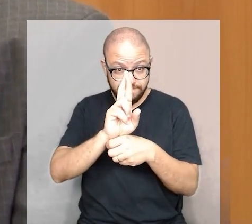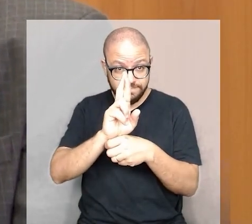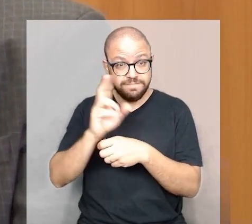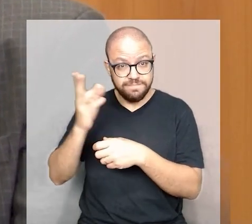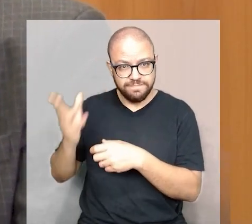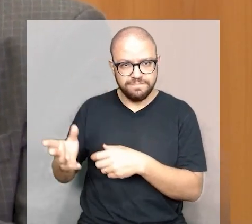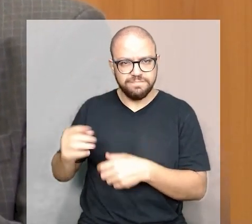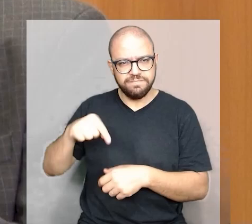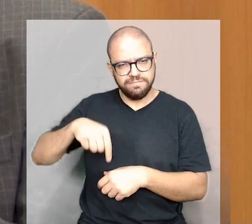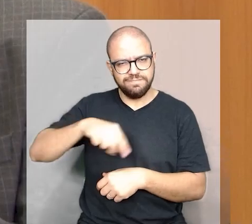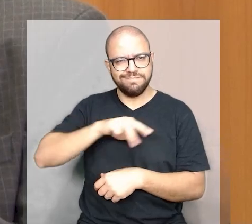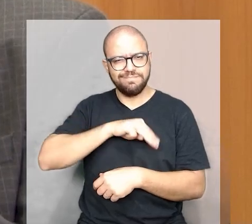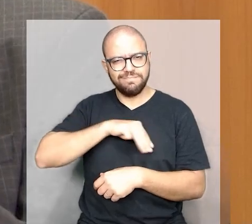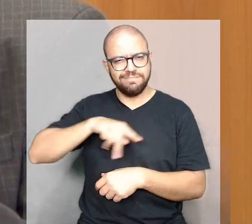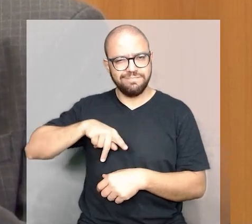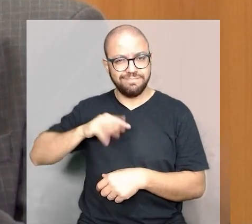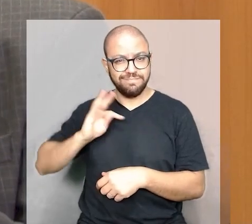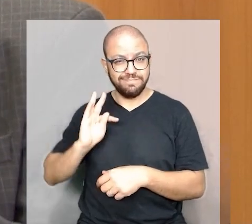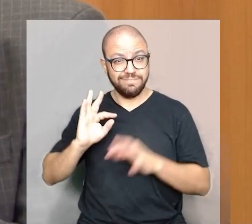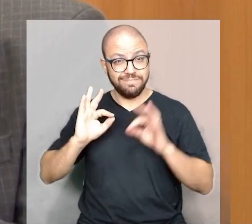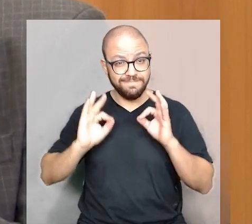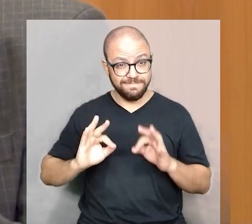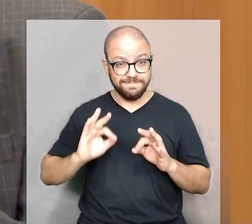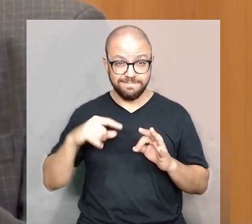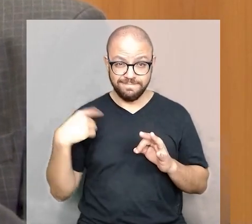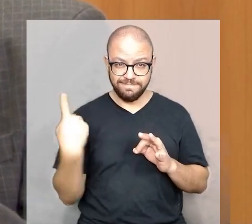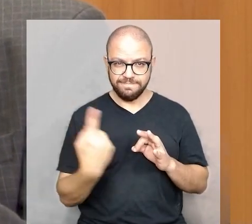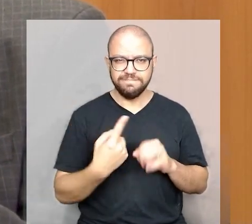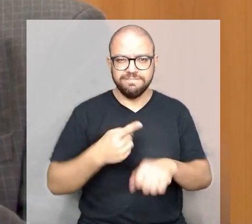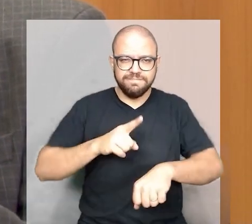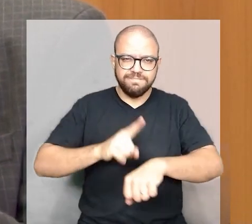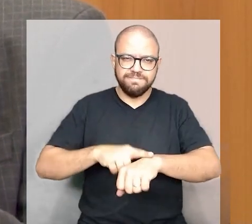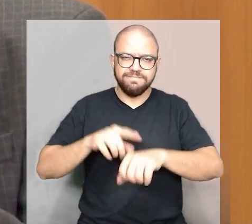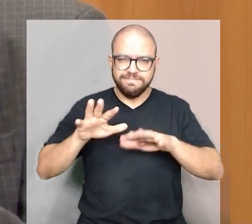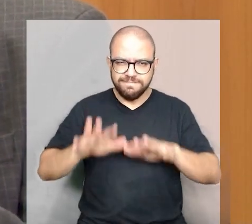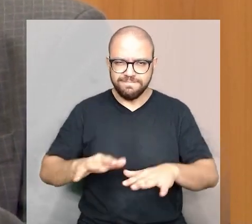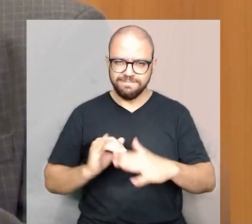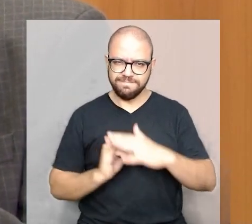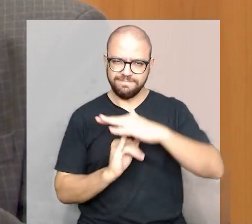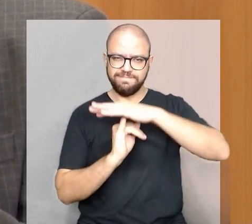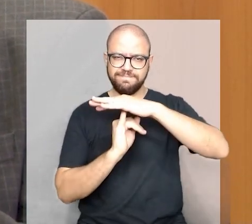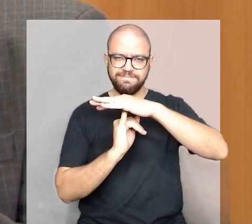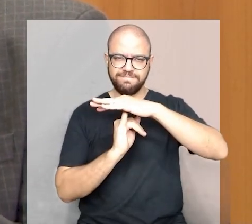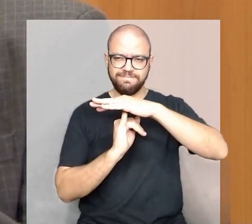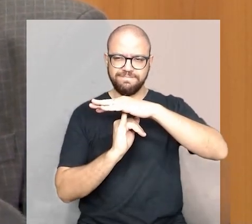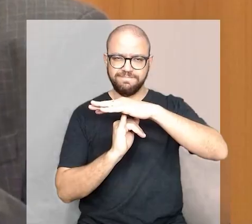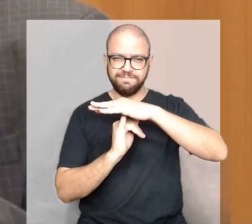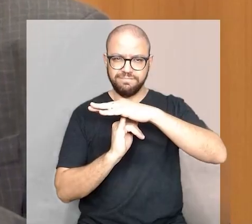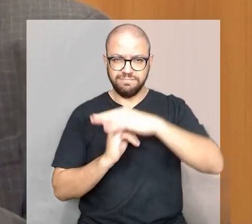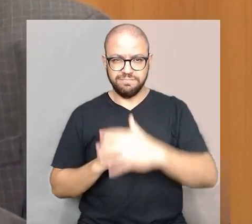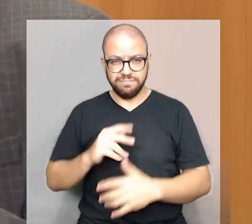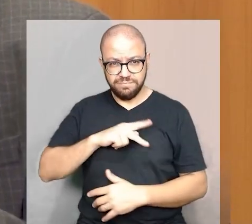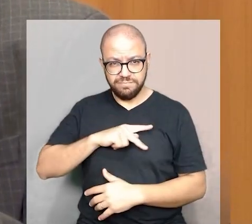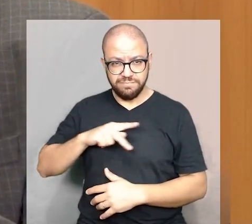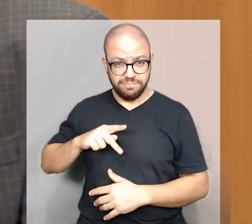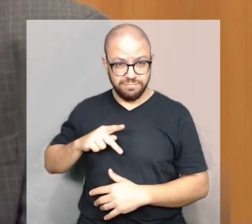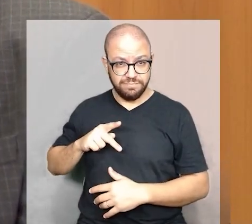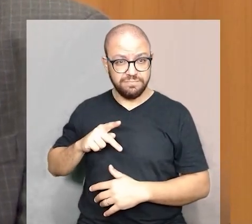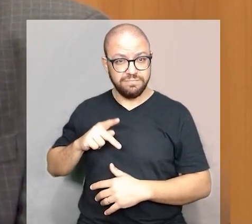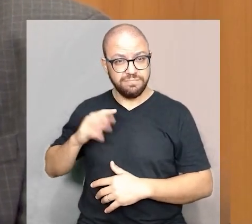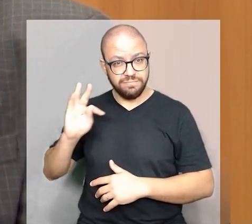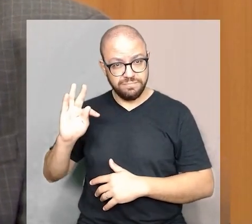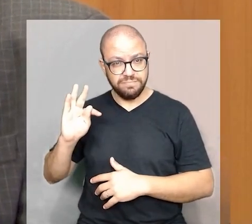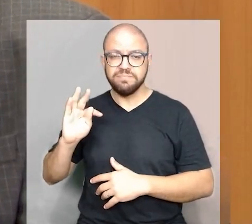Ministério Público do Trabalho. É a nossa casa, se você imaginar, temos que passar um tempo muito grande aqui na instituição. Isso não só a Procuradoria-Geral do Trabalho,